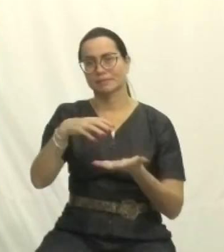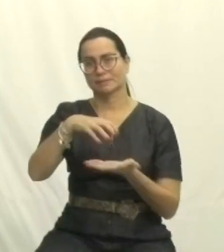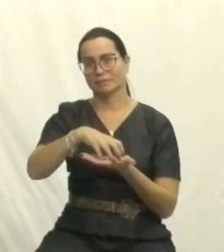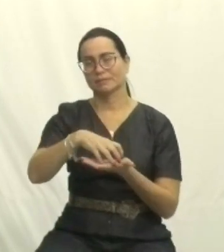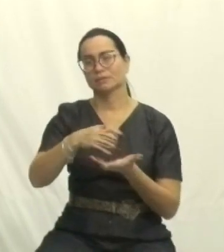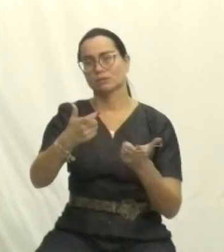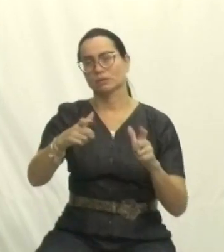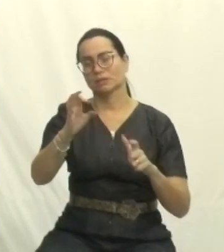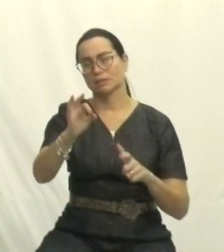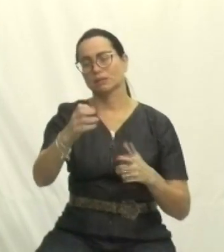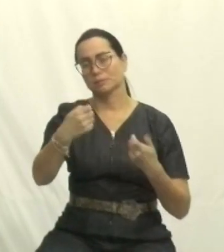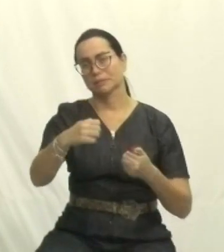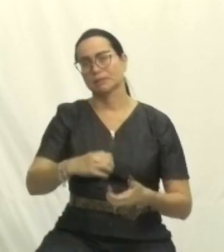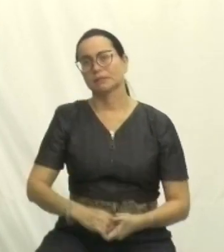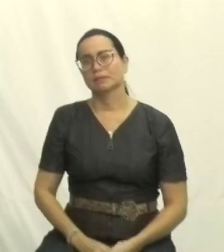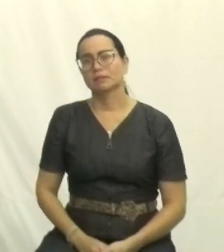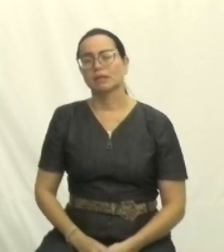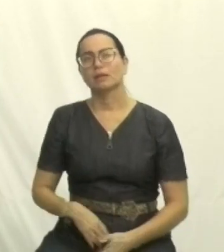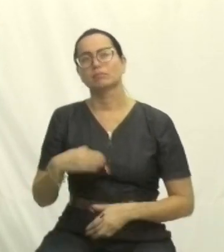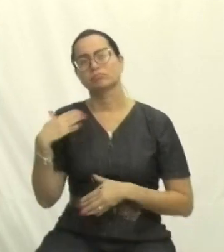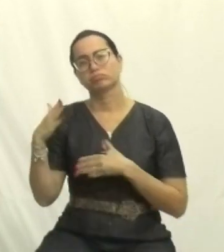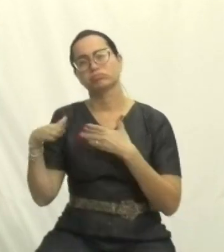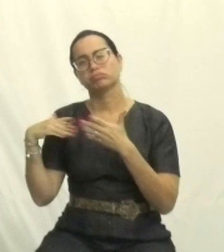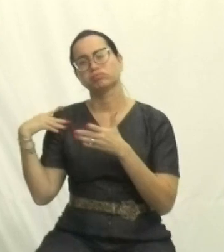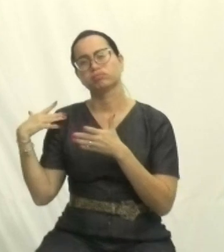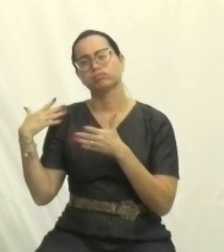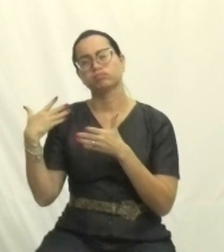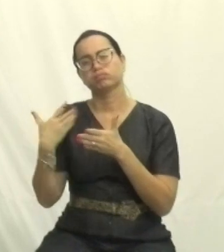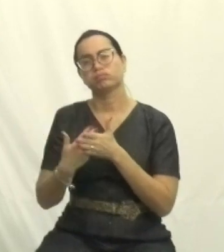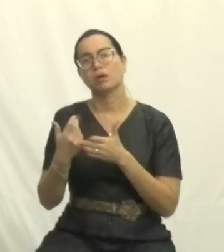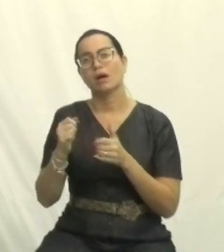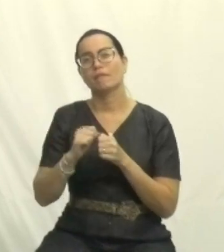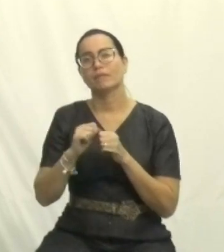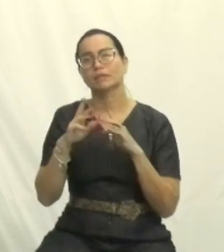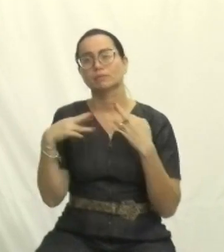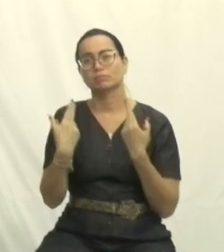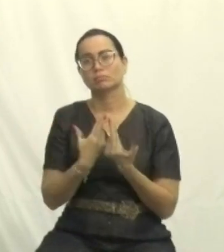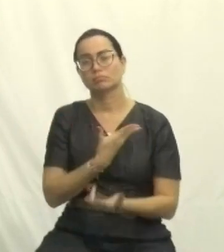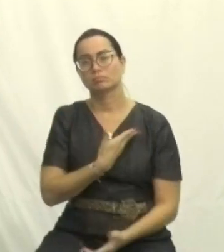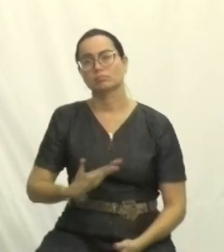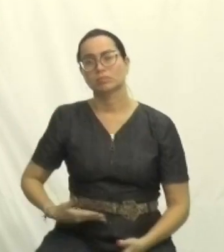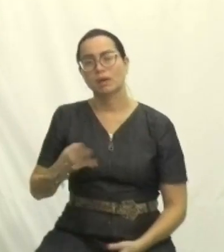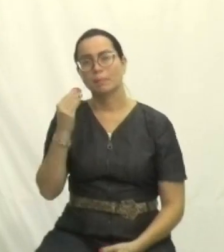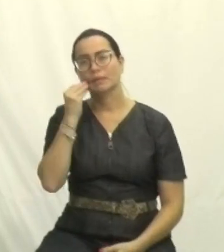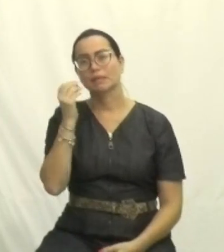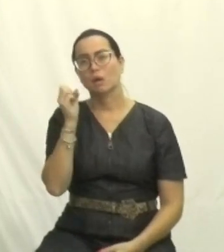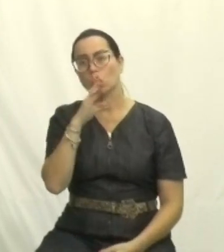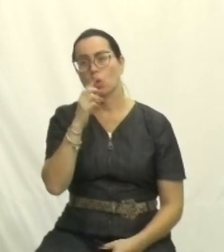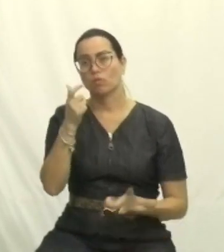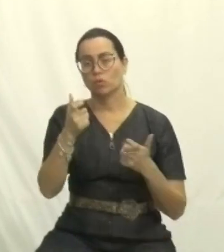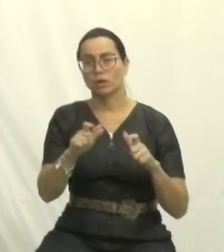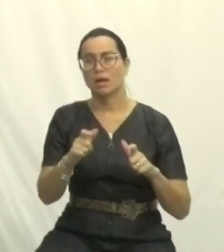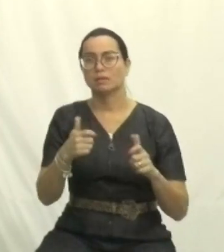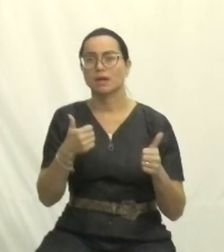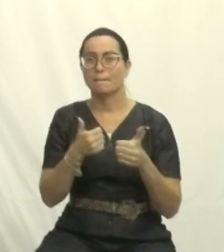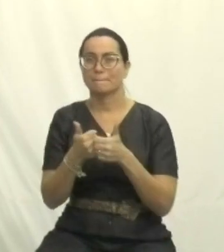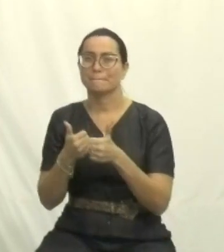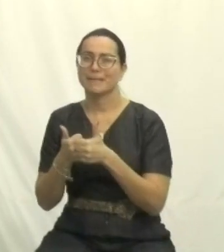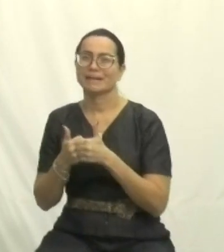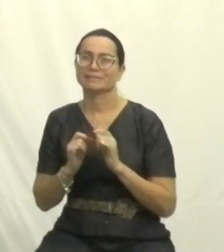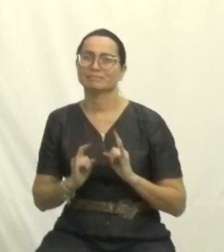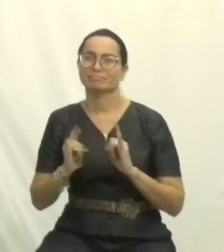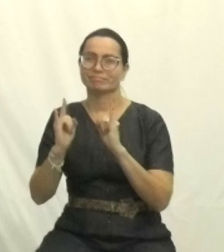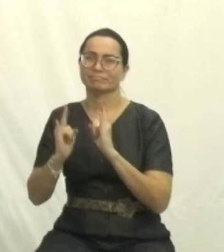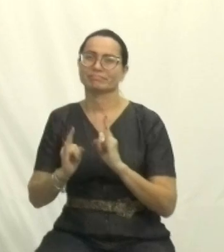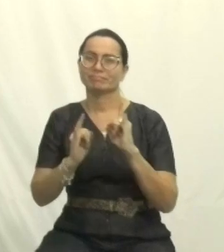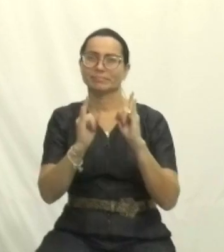lembro que nesse período, ao longo do tempo, a gente fez audiência pública para tentar um outro local, já que ali é muito próximo de edificações,